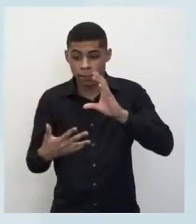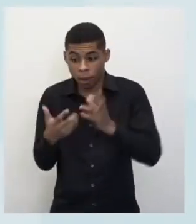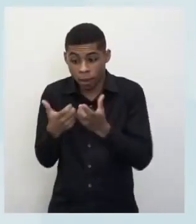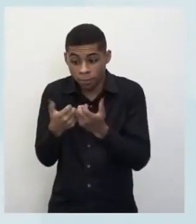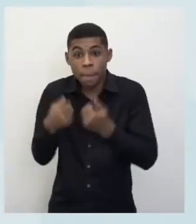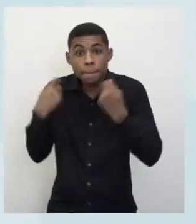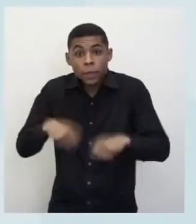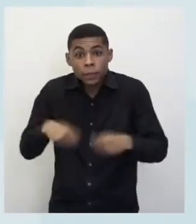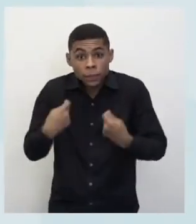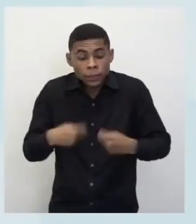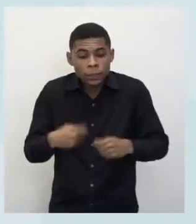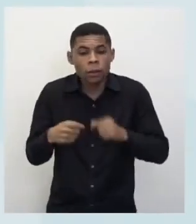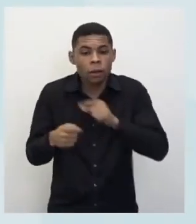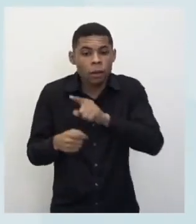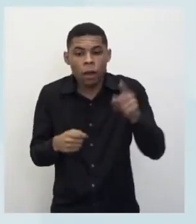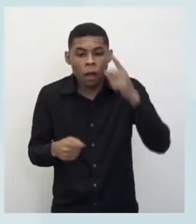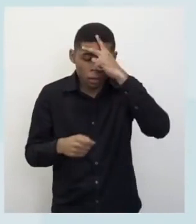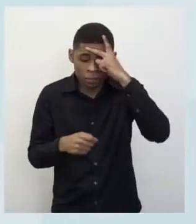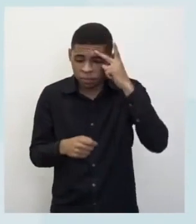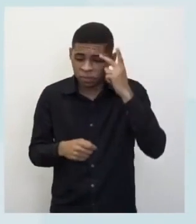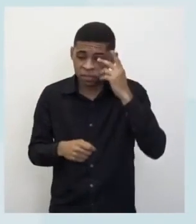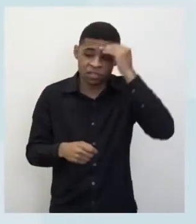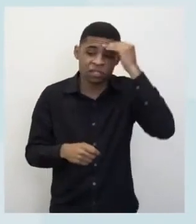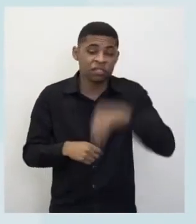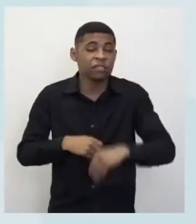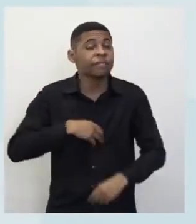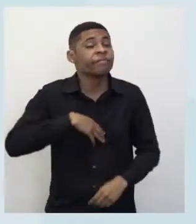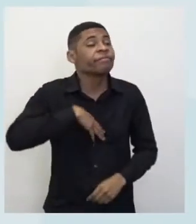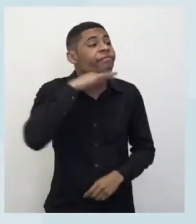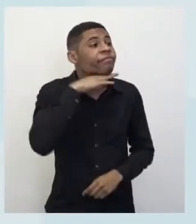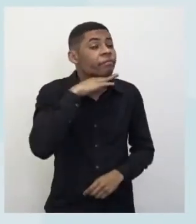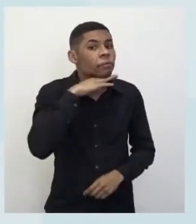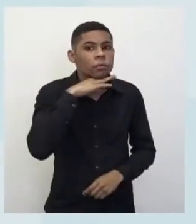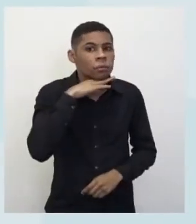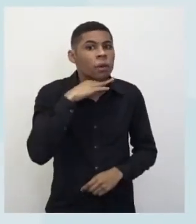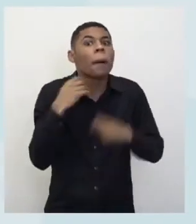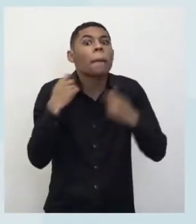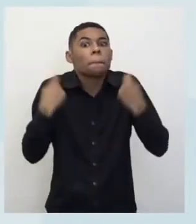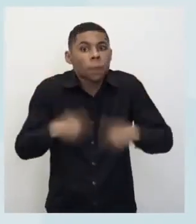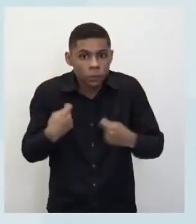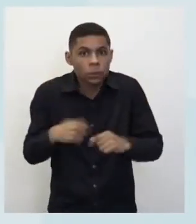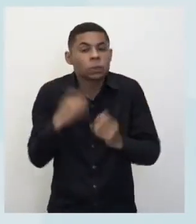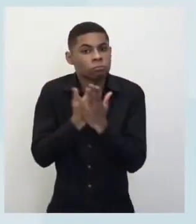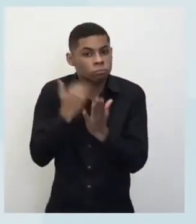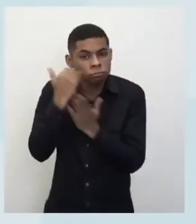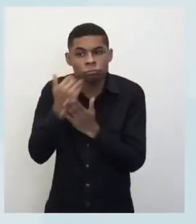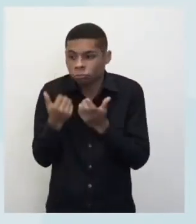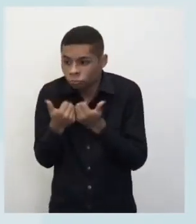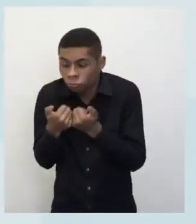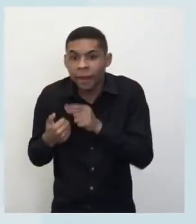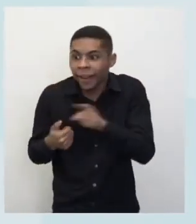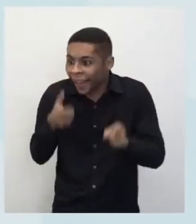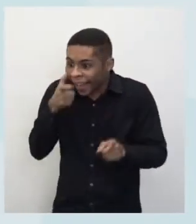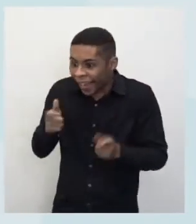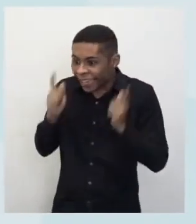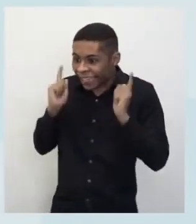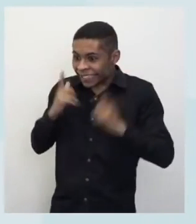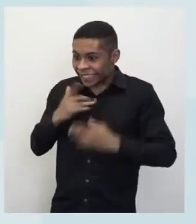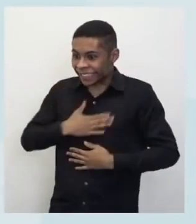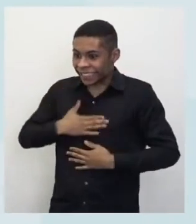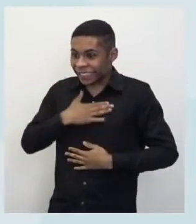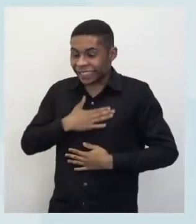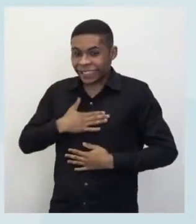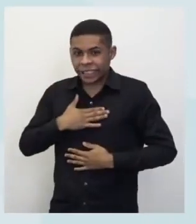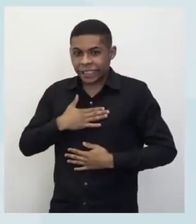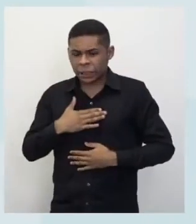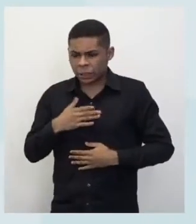ter para que as pessoas não cansem dele? Segundo o entrevistado, que características um game deve ter